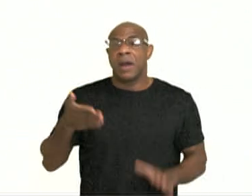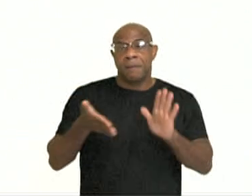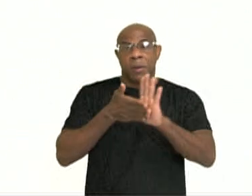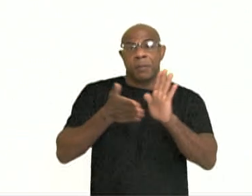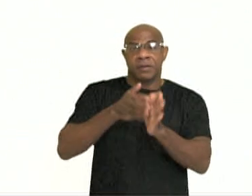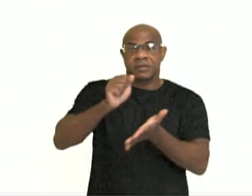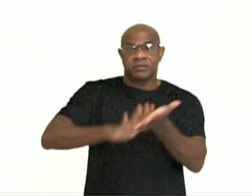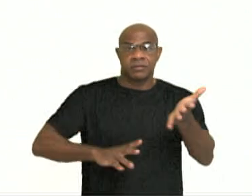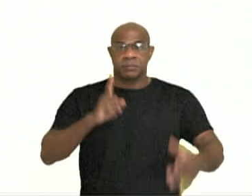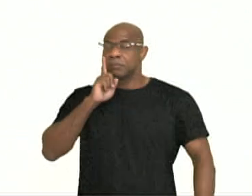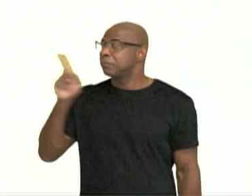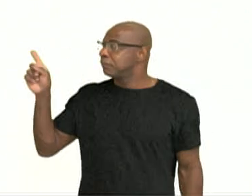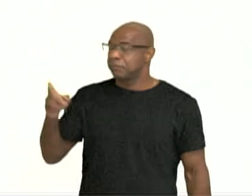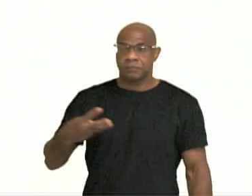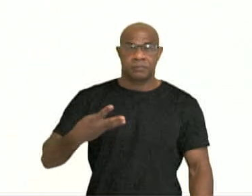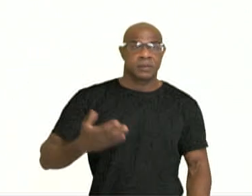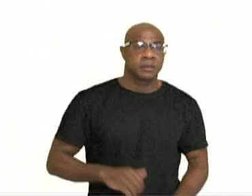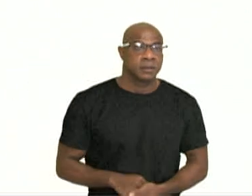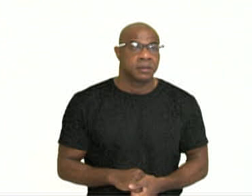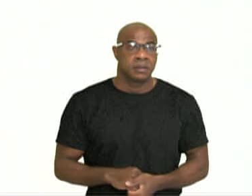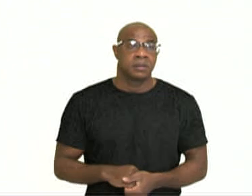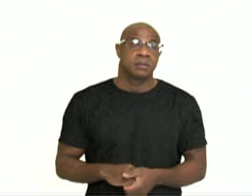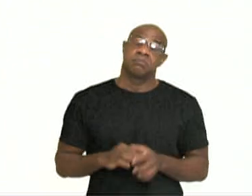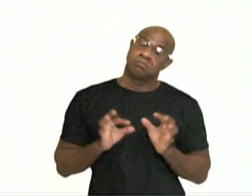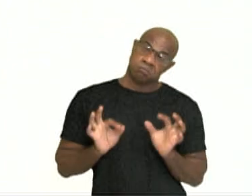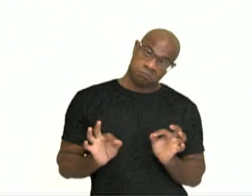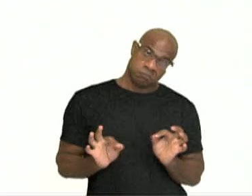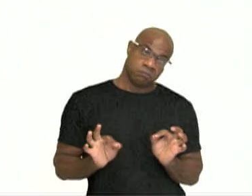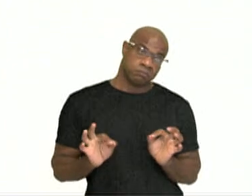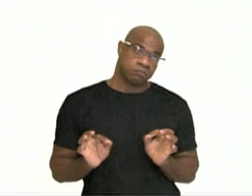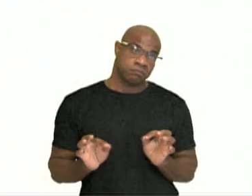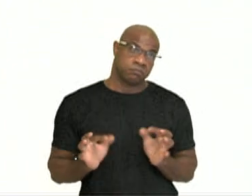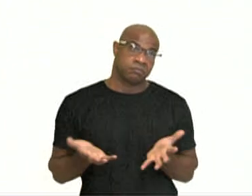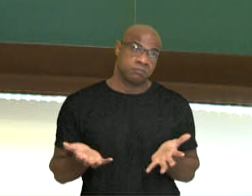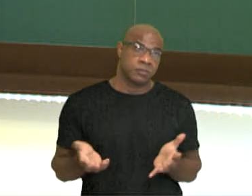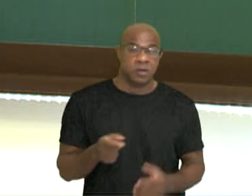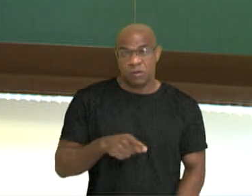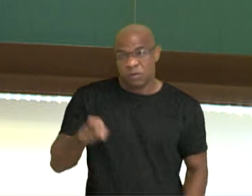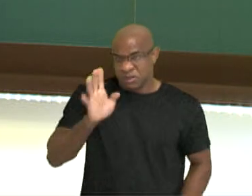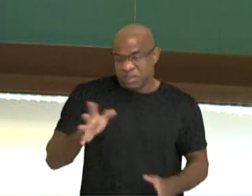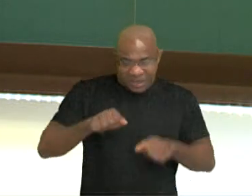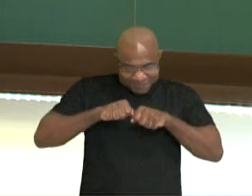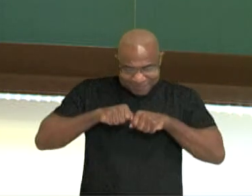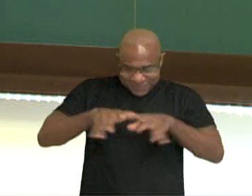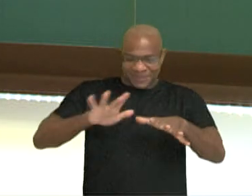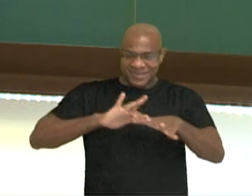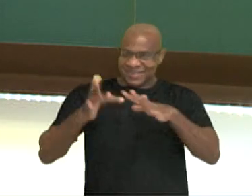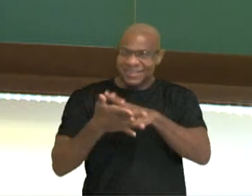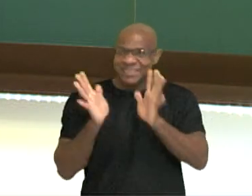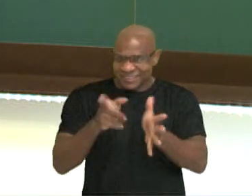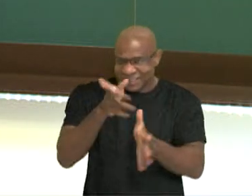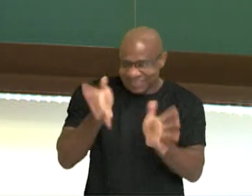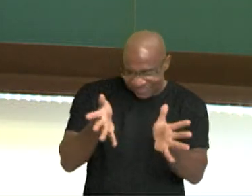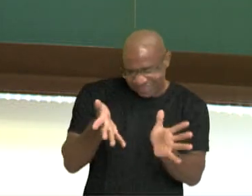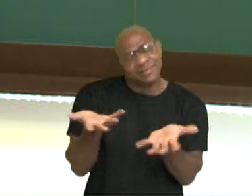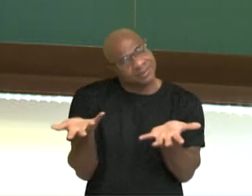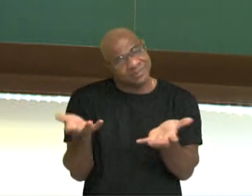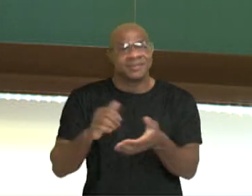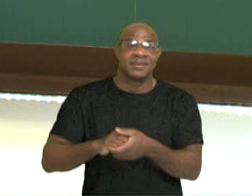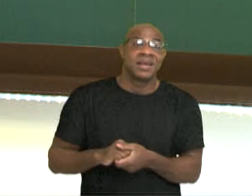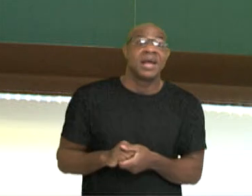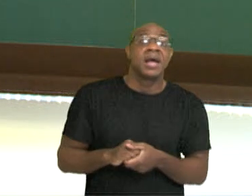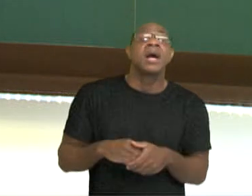proposta da atividade 3, pessoal. Certamente, claro que já, né? Você compartilhou algo em rede social.